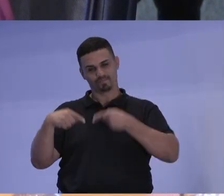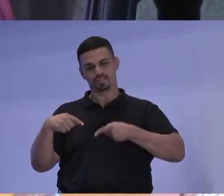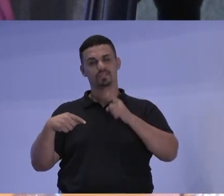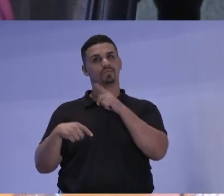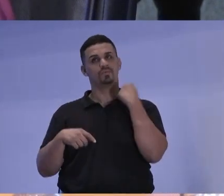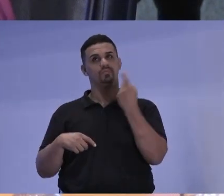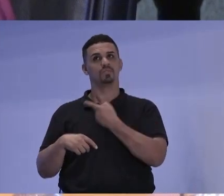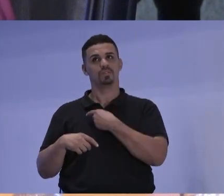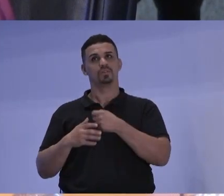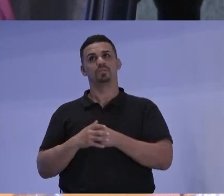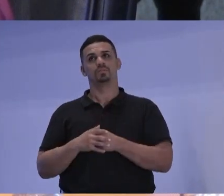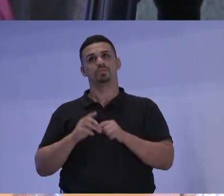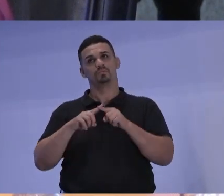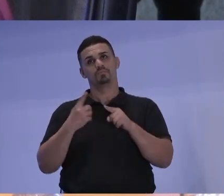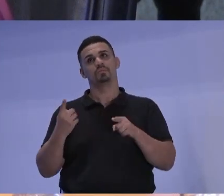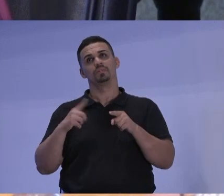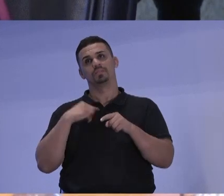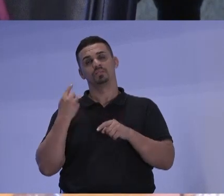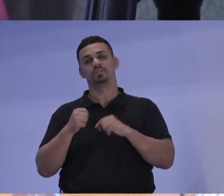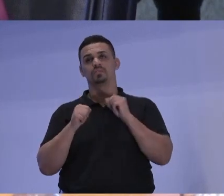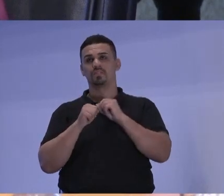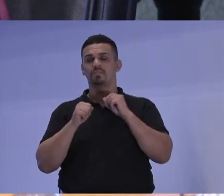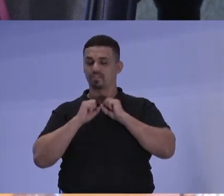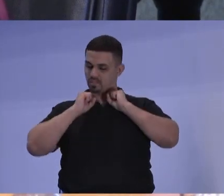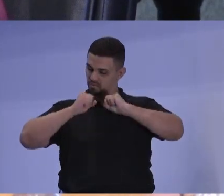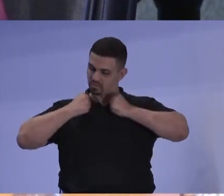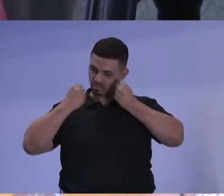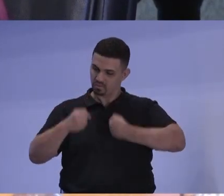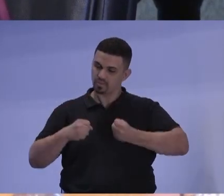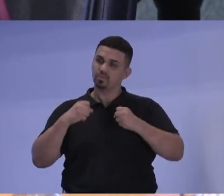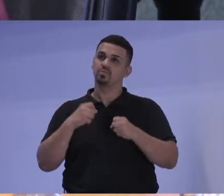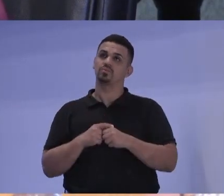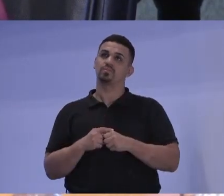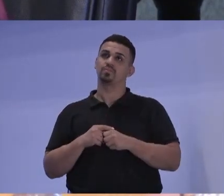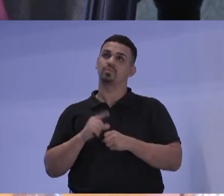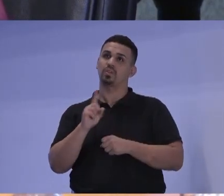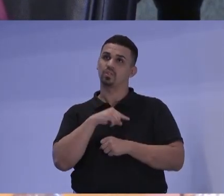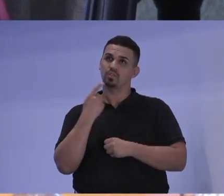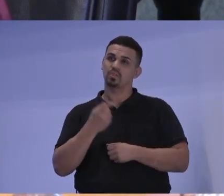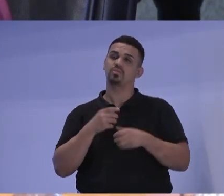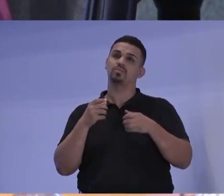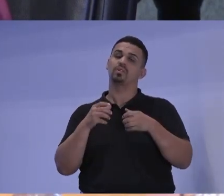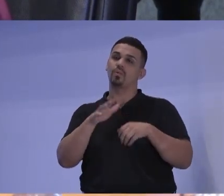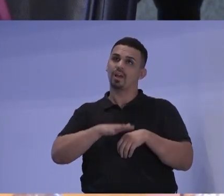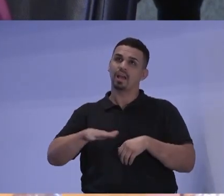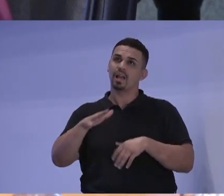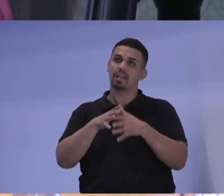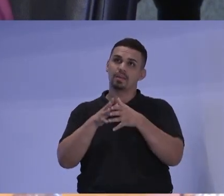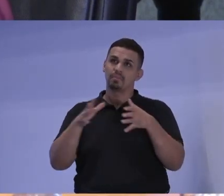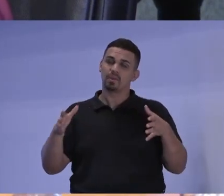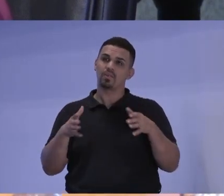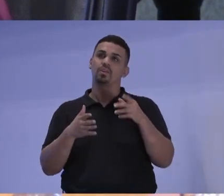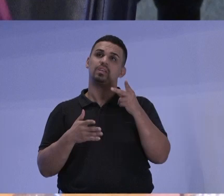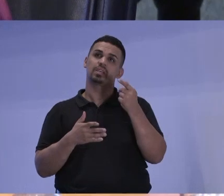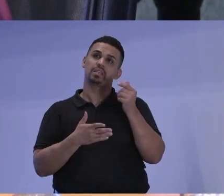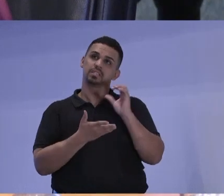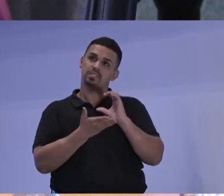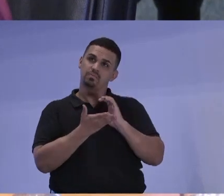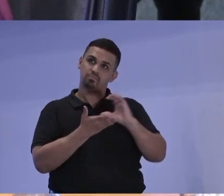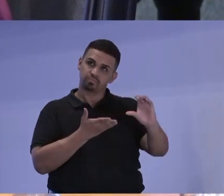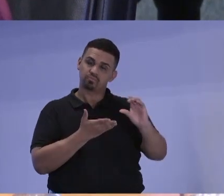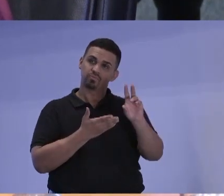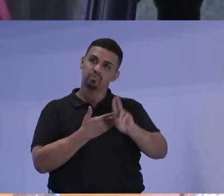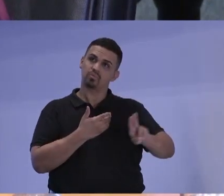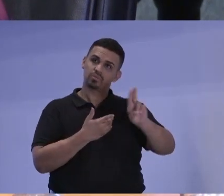a gente tem feito todos os esforços. Nós somos uma das áreas maiores interessadas em que esse recurso ele seja efetivamente utilizado,